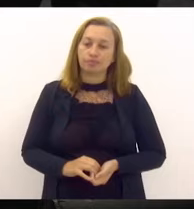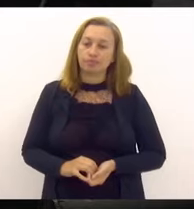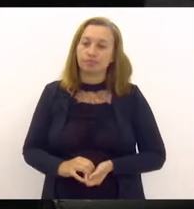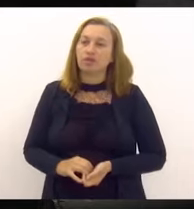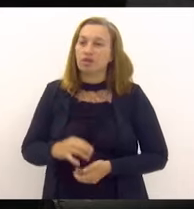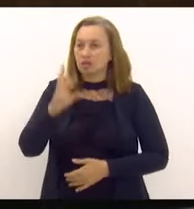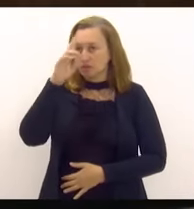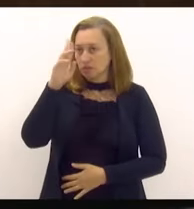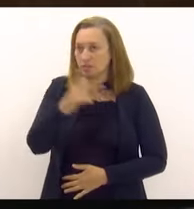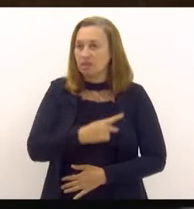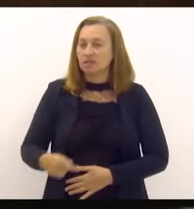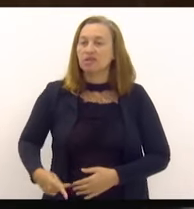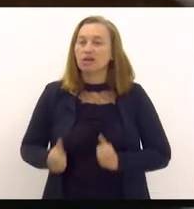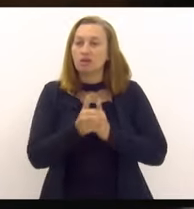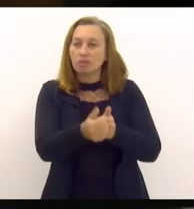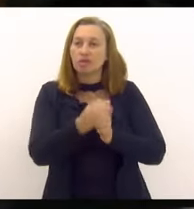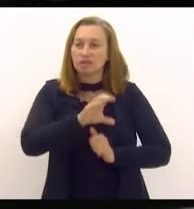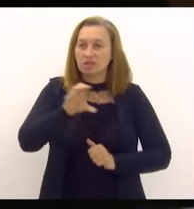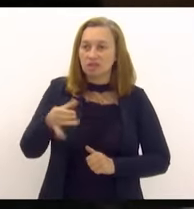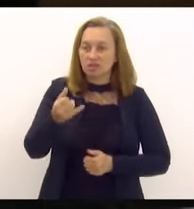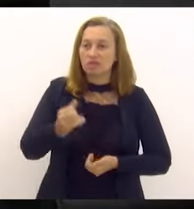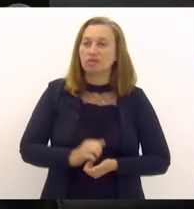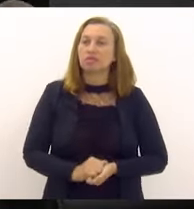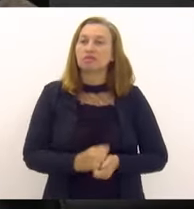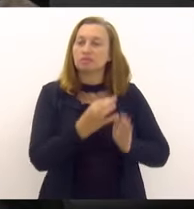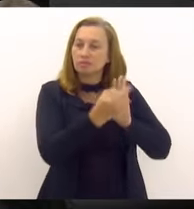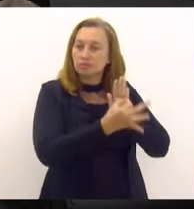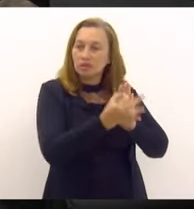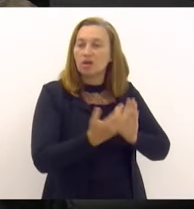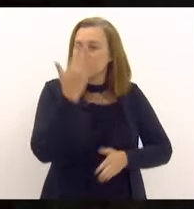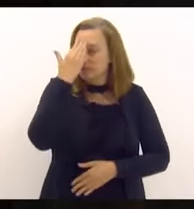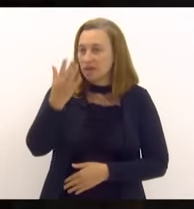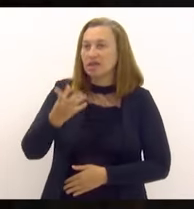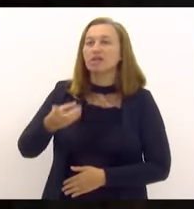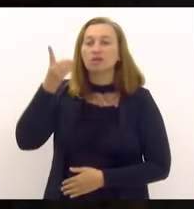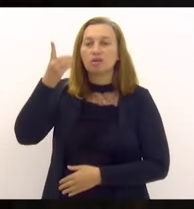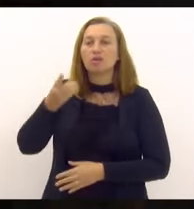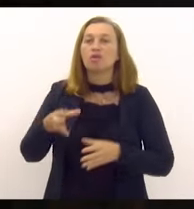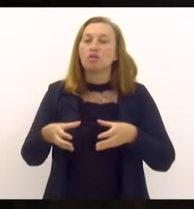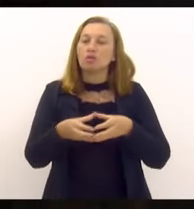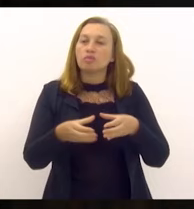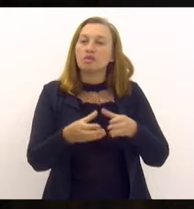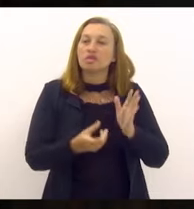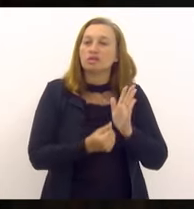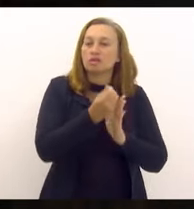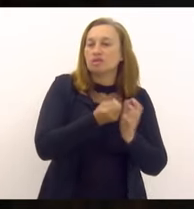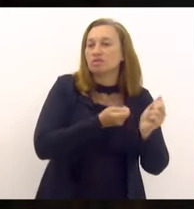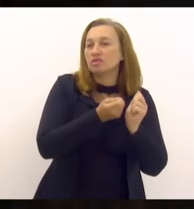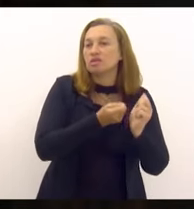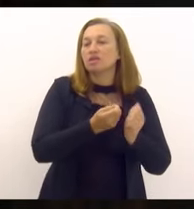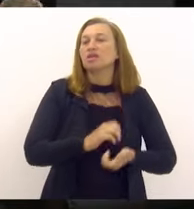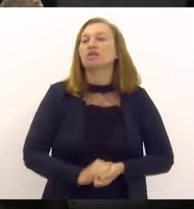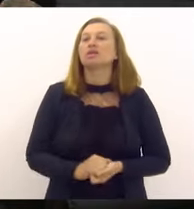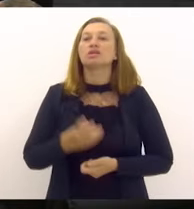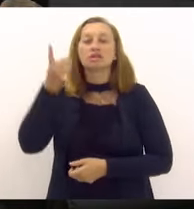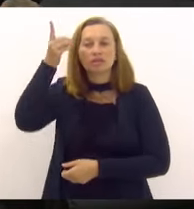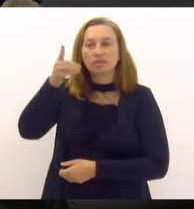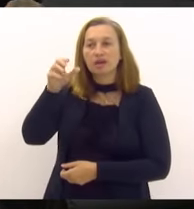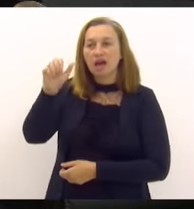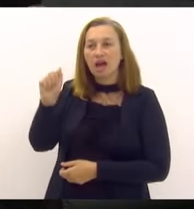Senhor presidente, acompanho o parecer da CCJ. Muito obrigado. Pela Comissão de Orçamento e Finanças, deputado André Correia.